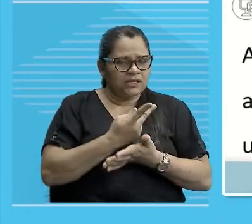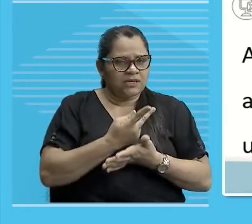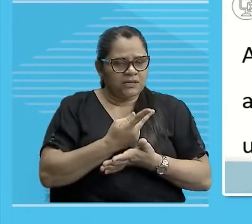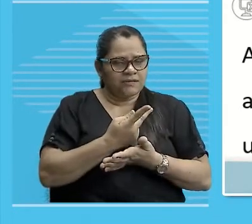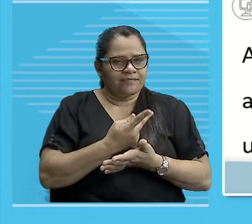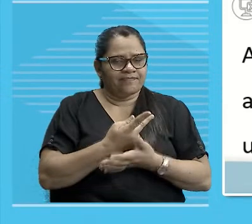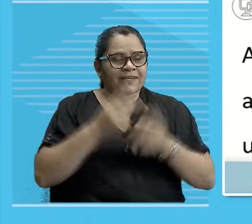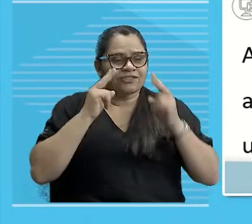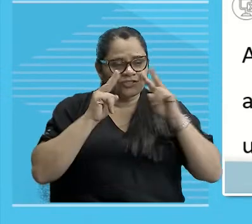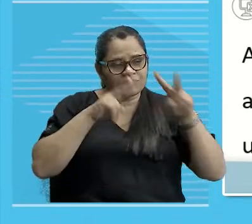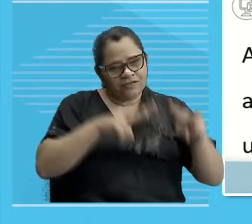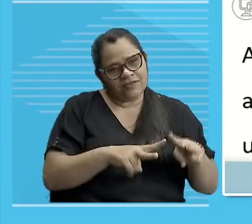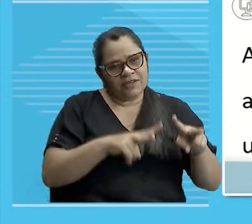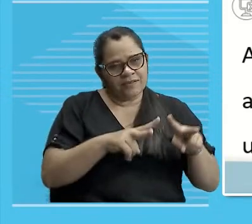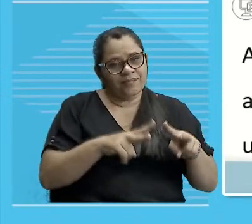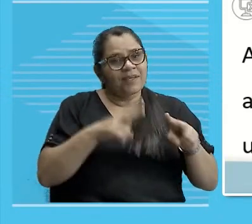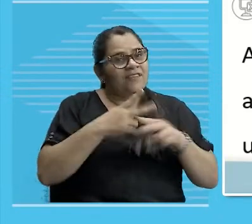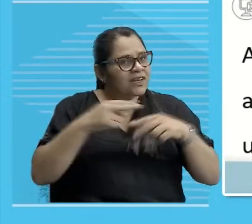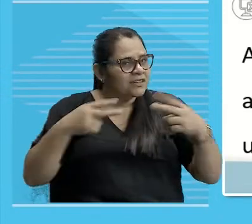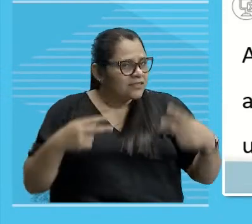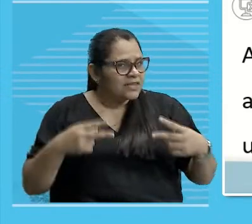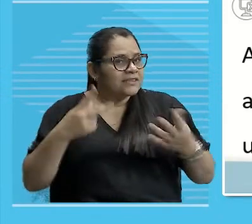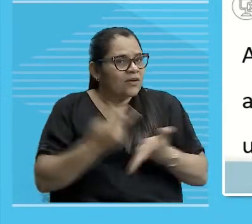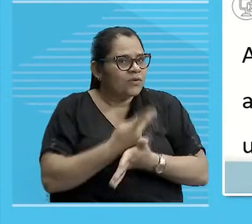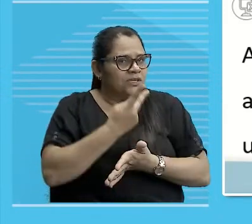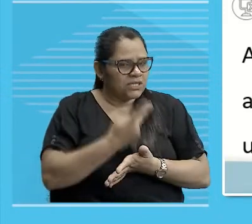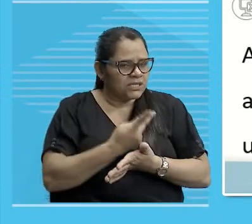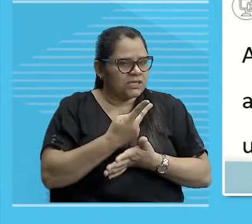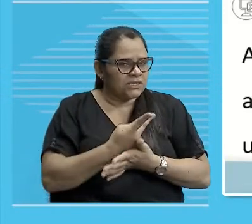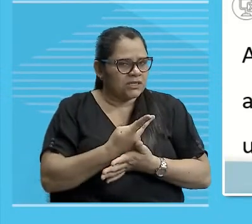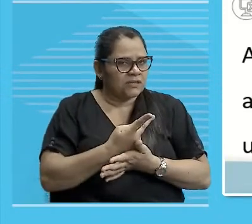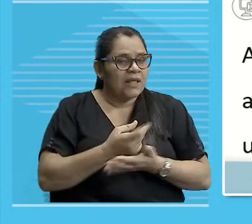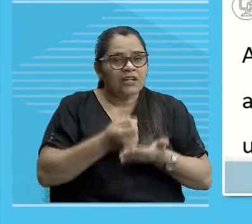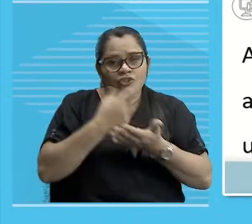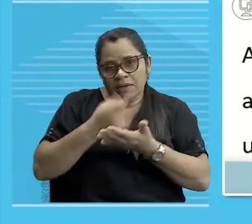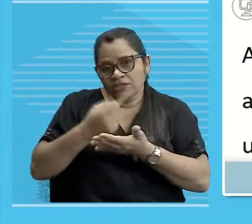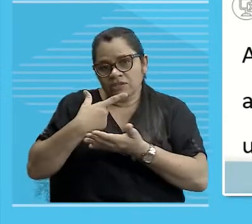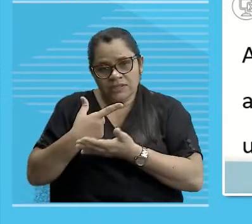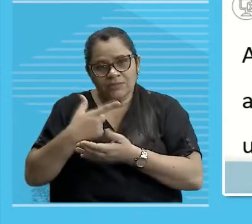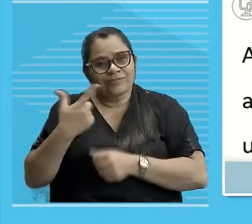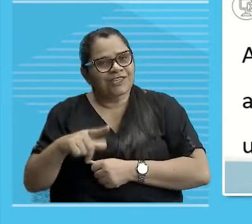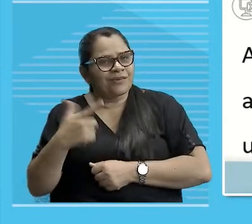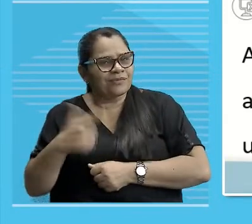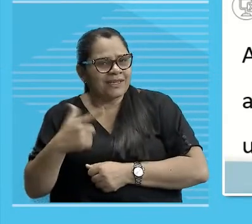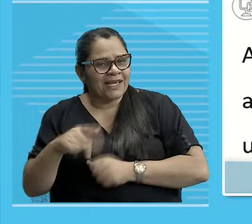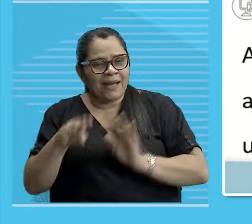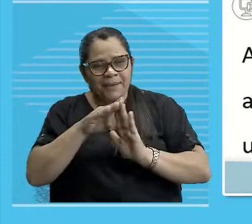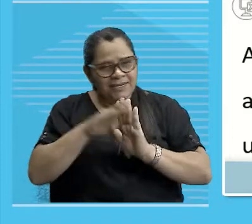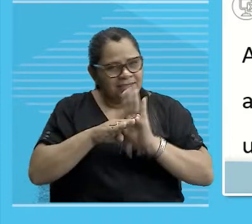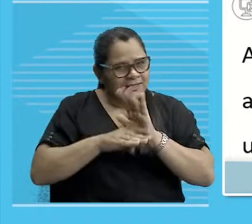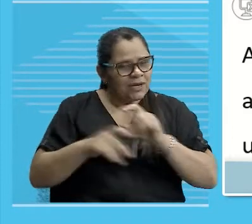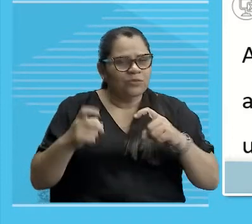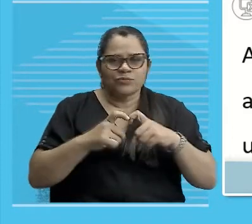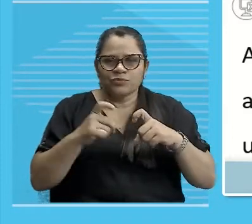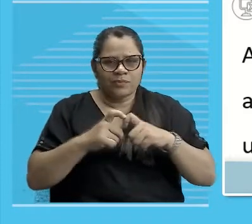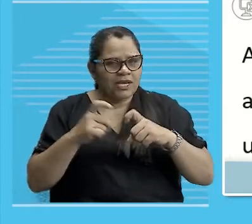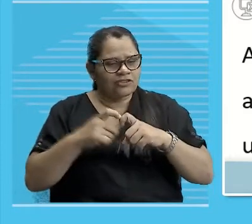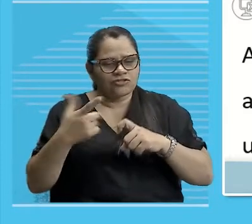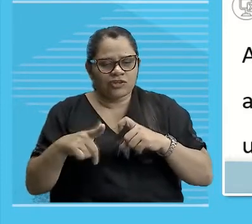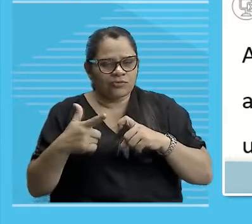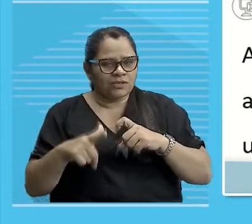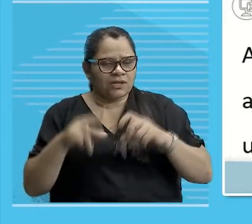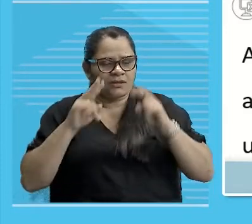que a gente vê muito acontecer. Então, assim, claro que a gente não